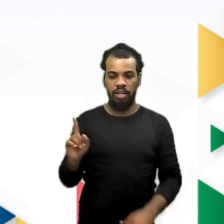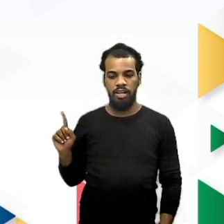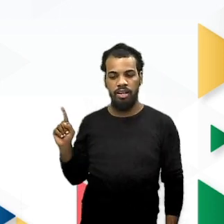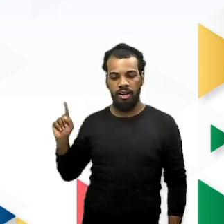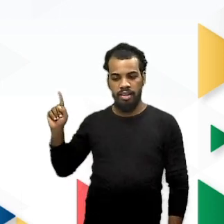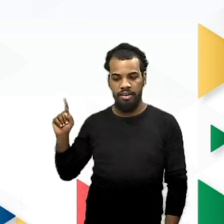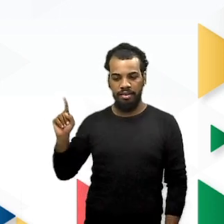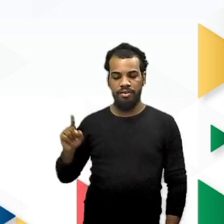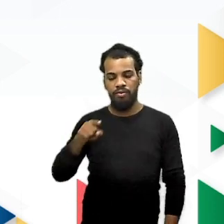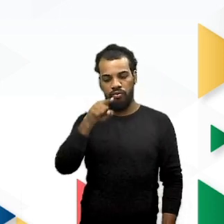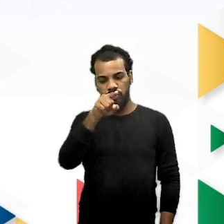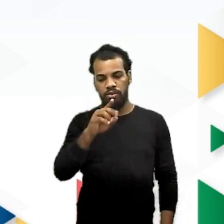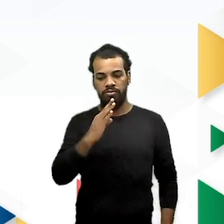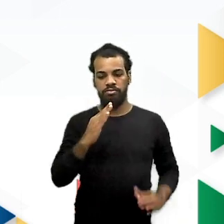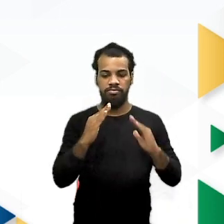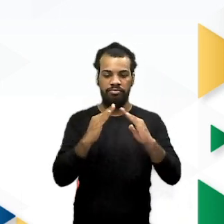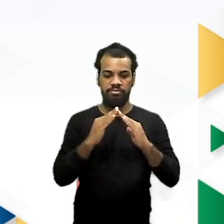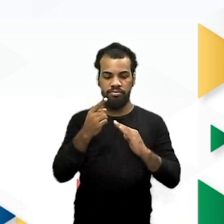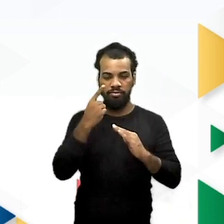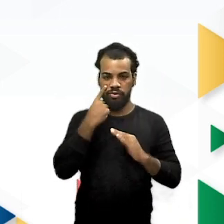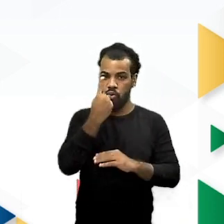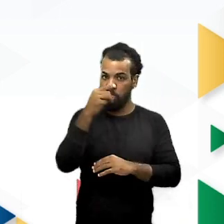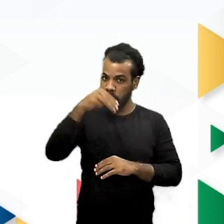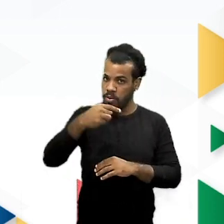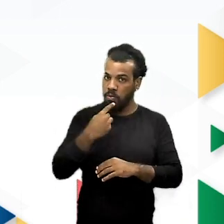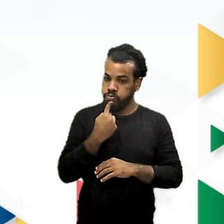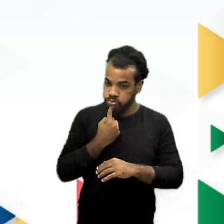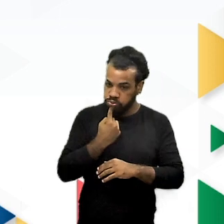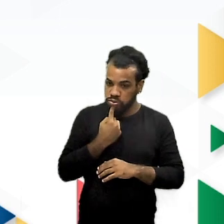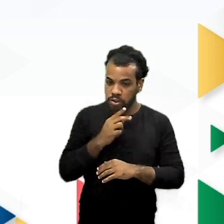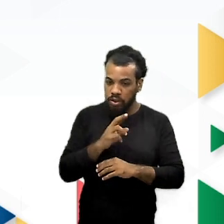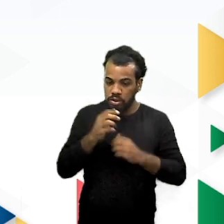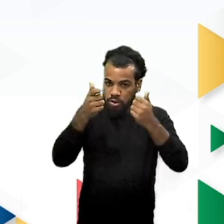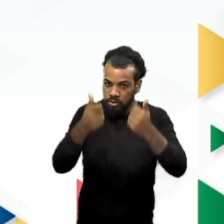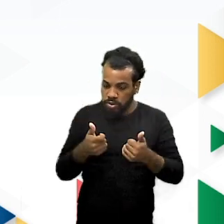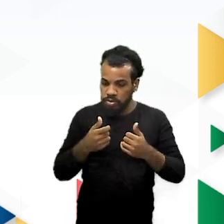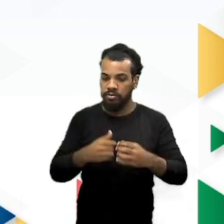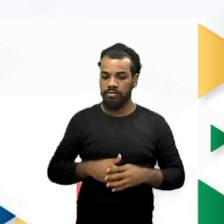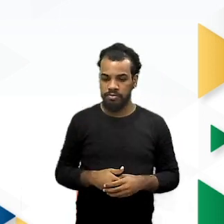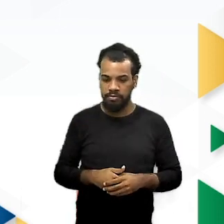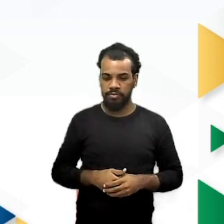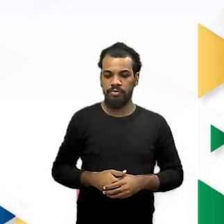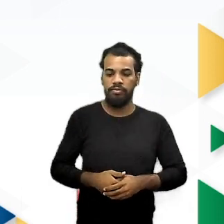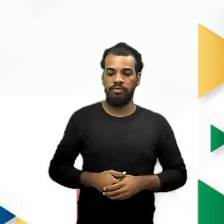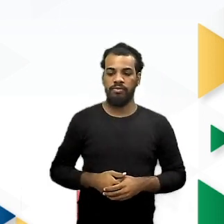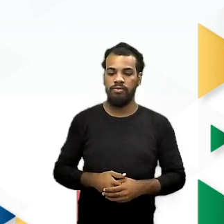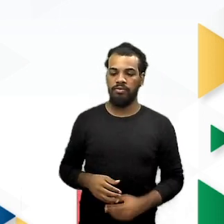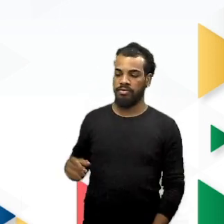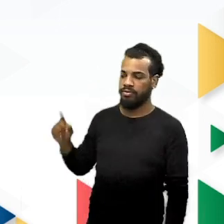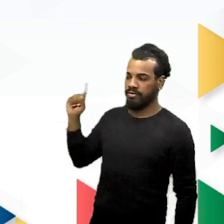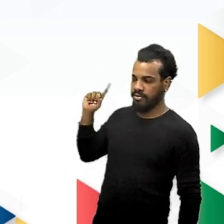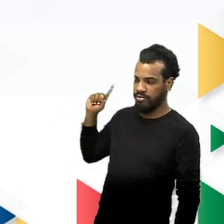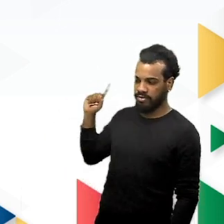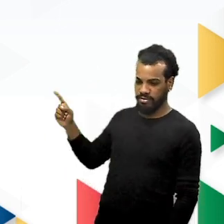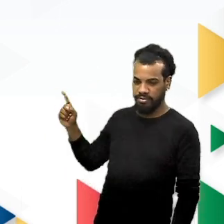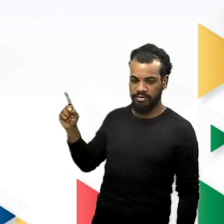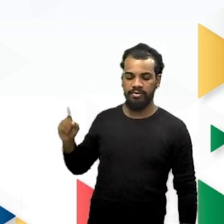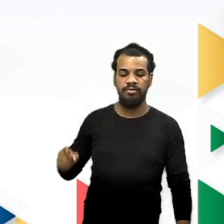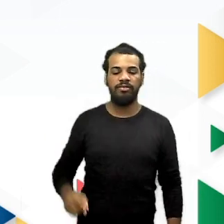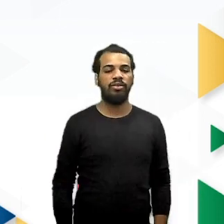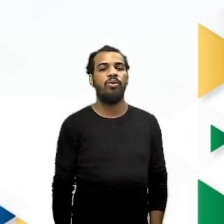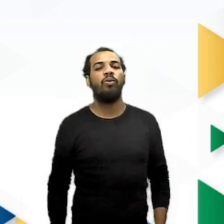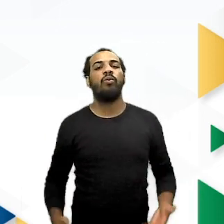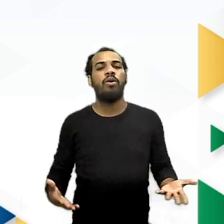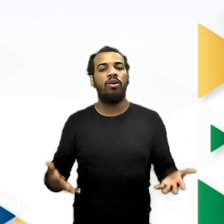para você. Ó, deu 1 minutinho aí, Ronaldo me deu. Vou só explicar. Assinale a alternativa que completa a série seguinte.